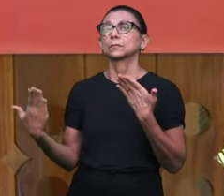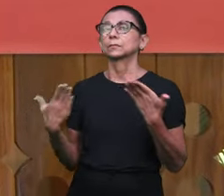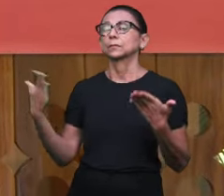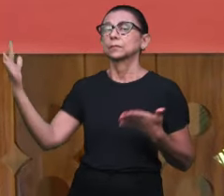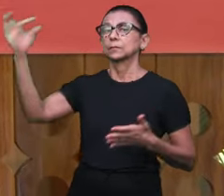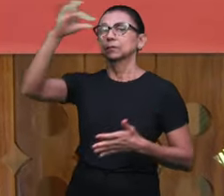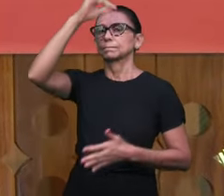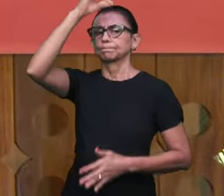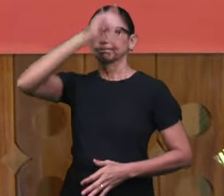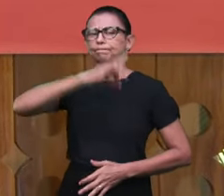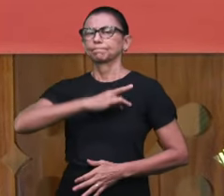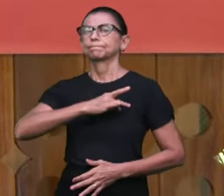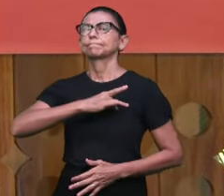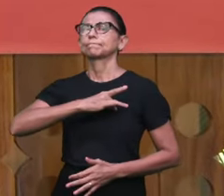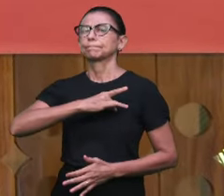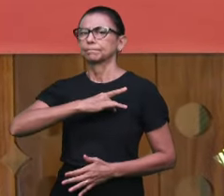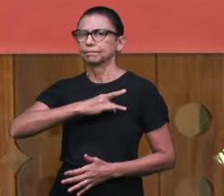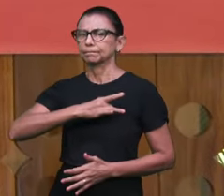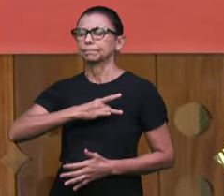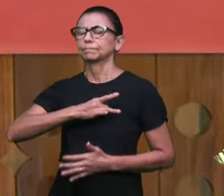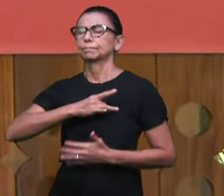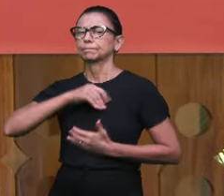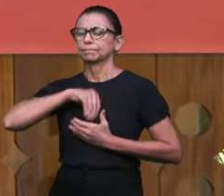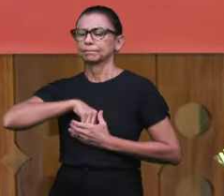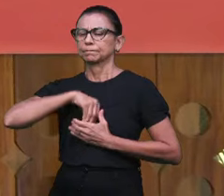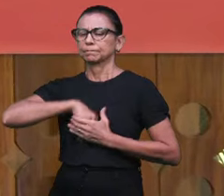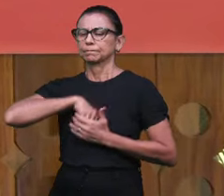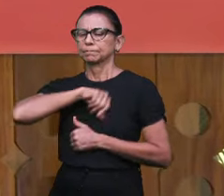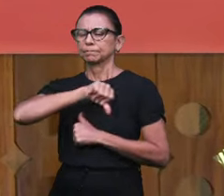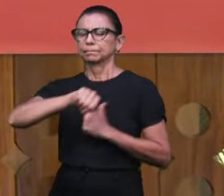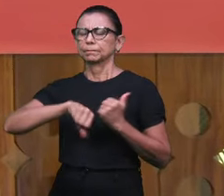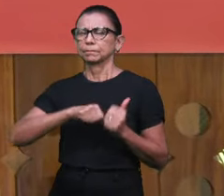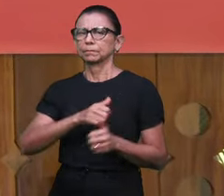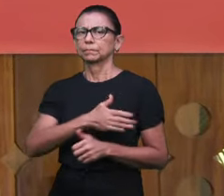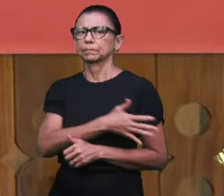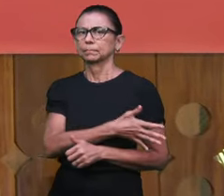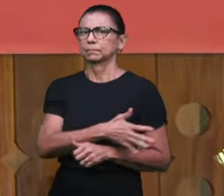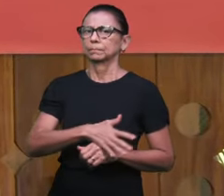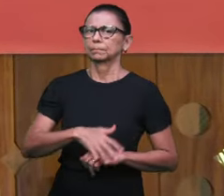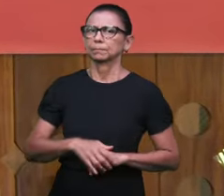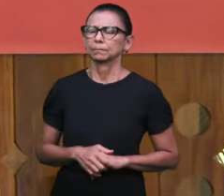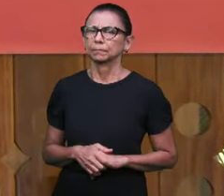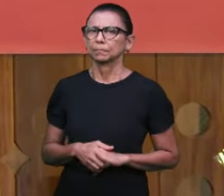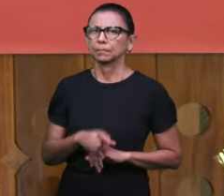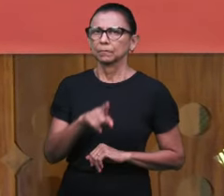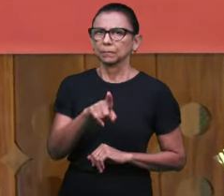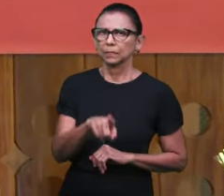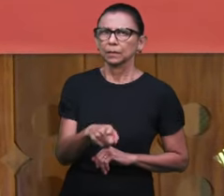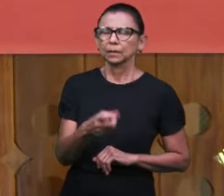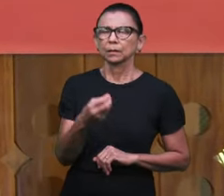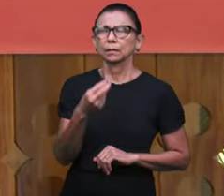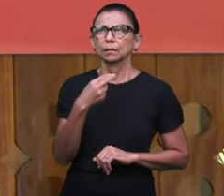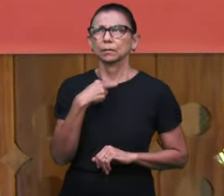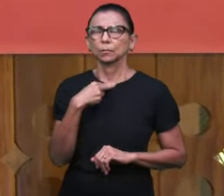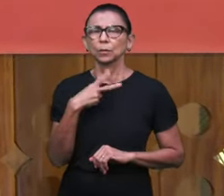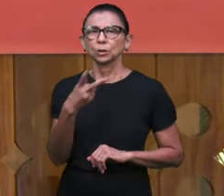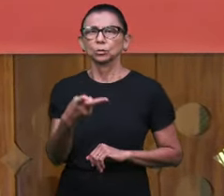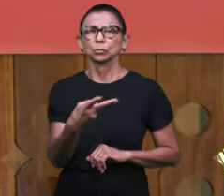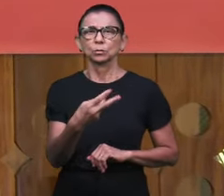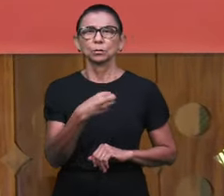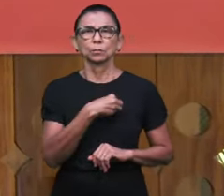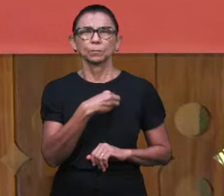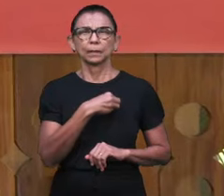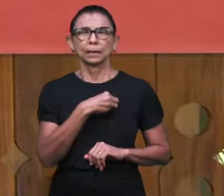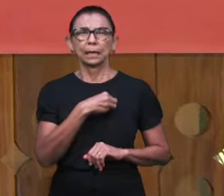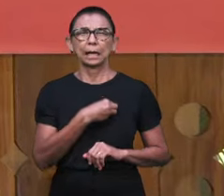mesmo. Ainda com os restos de podridão da carne, aquilo que não foi limpo, aquilo que você